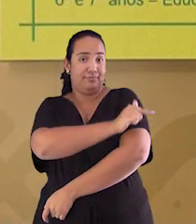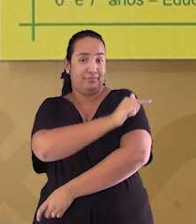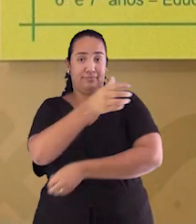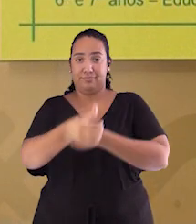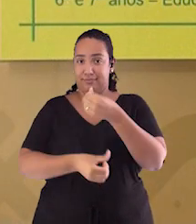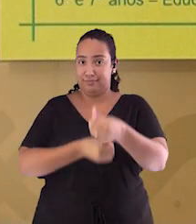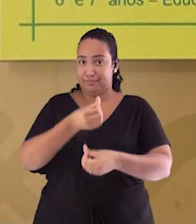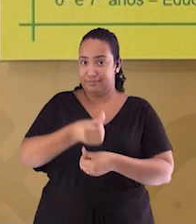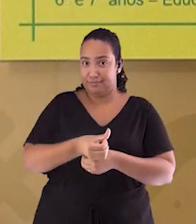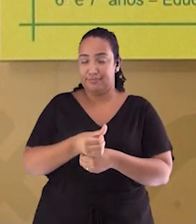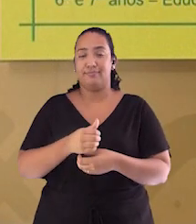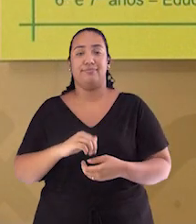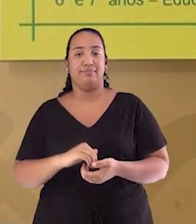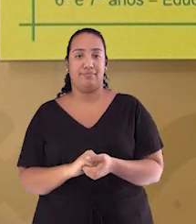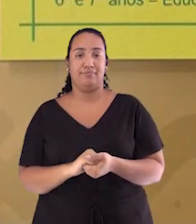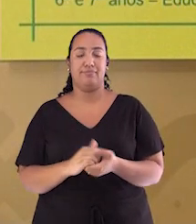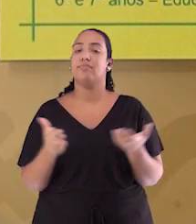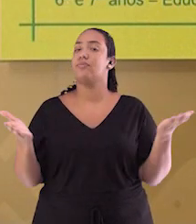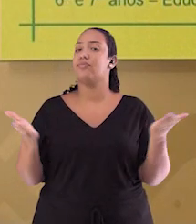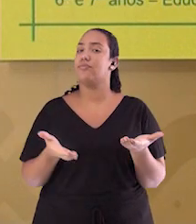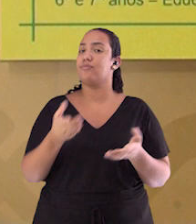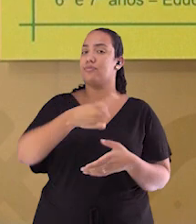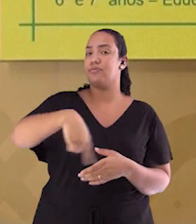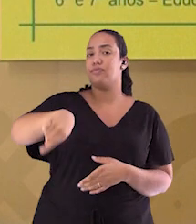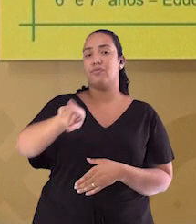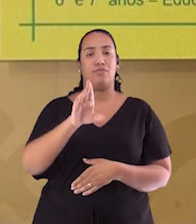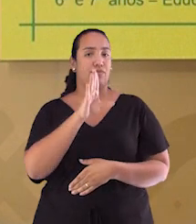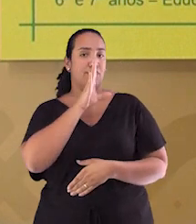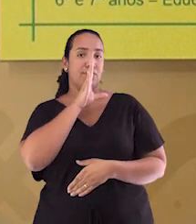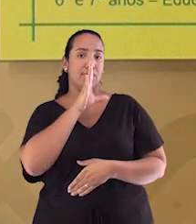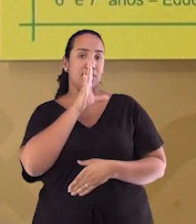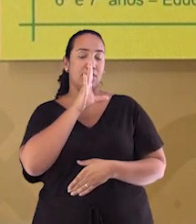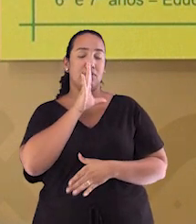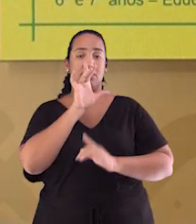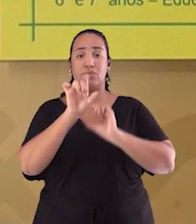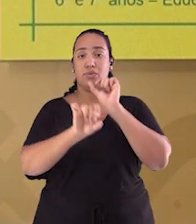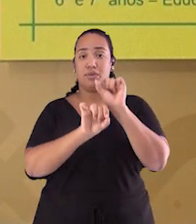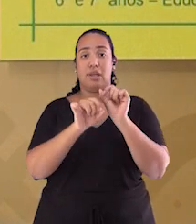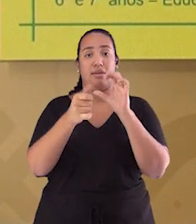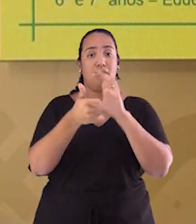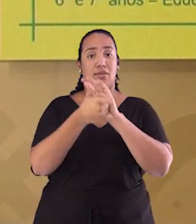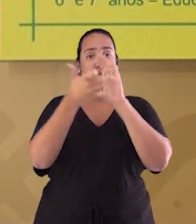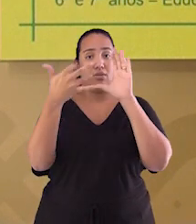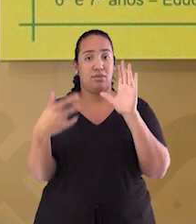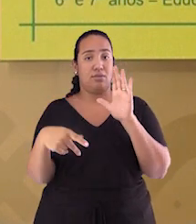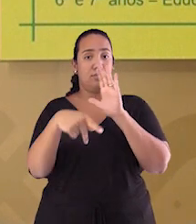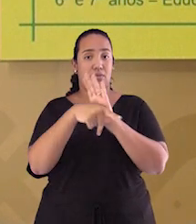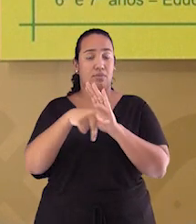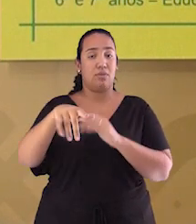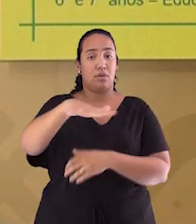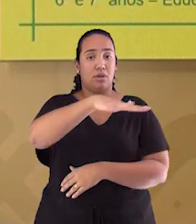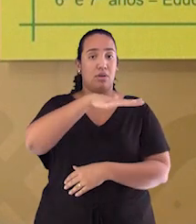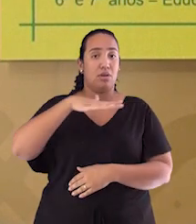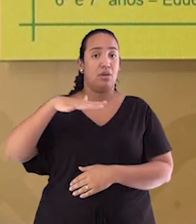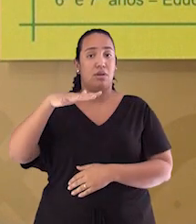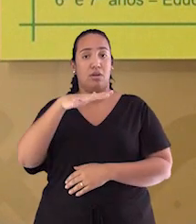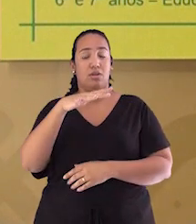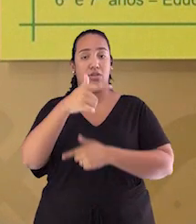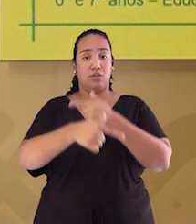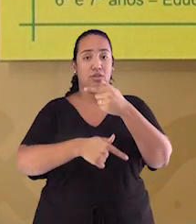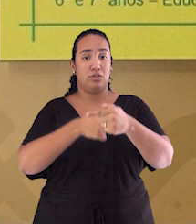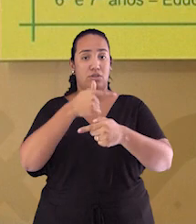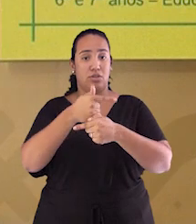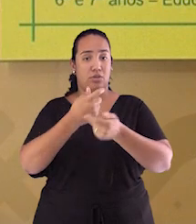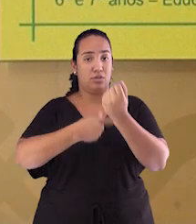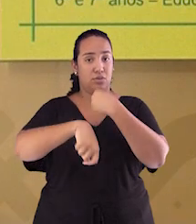e sétimo ano da EJA. Hoje vamos conhecer melhor algumas características da região geoeconômica